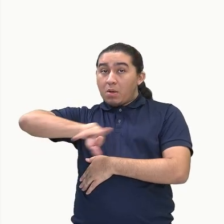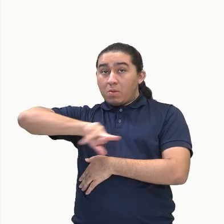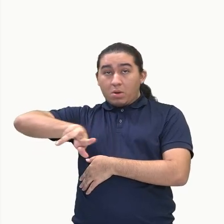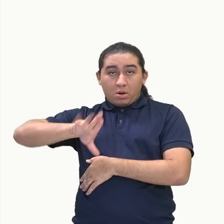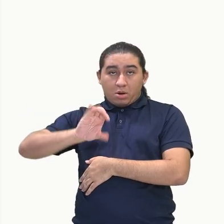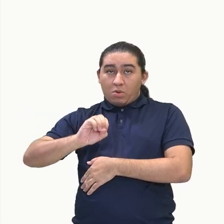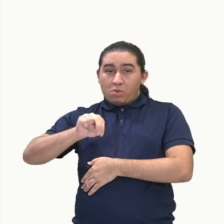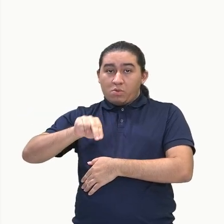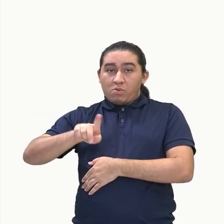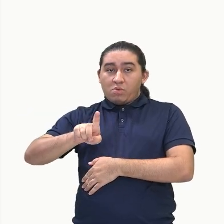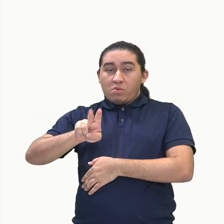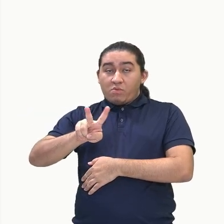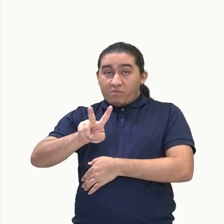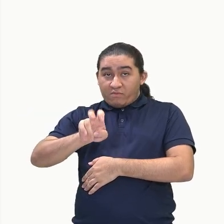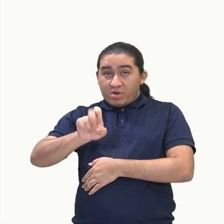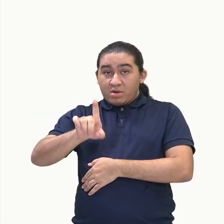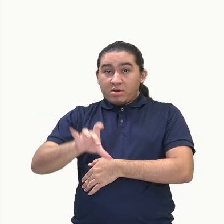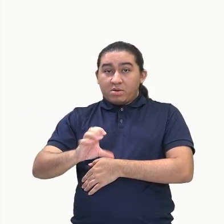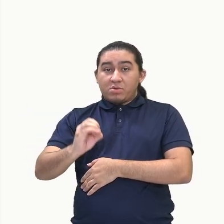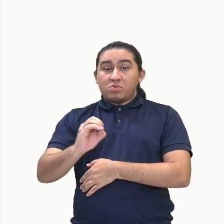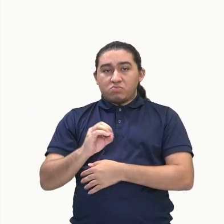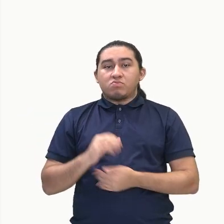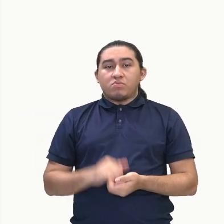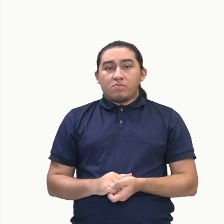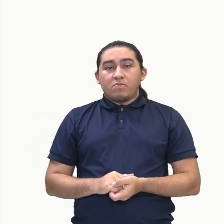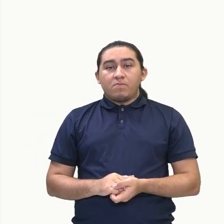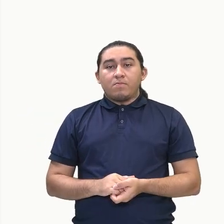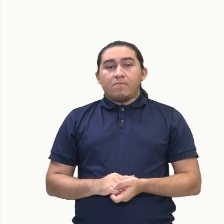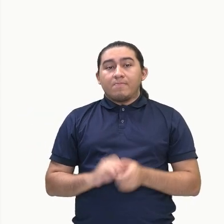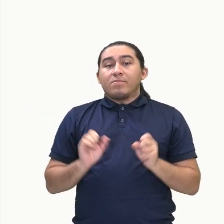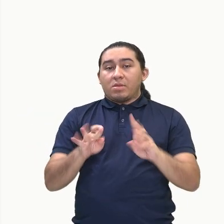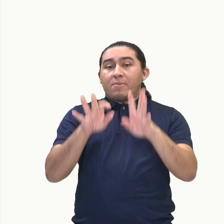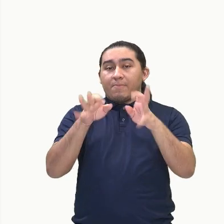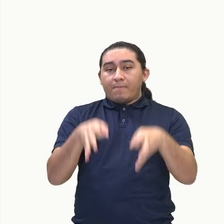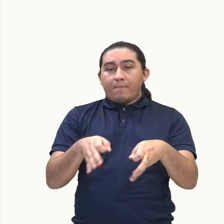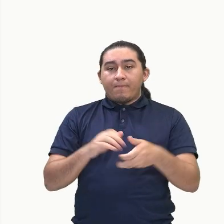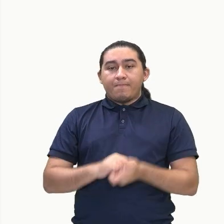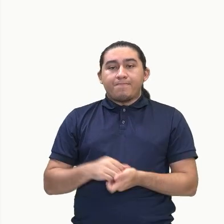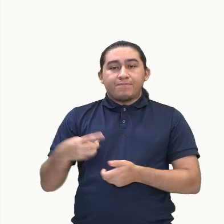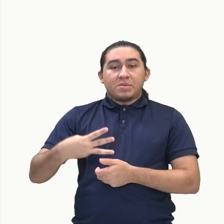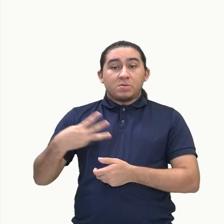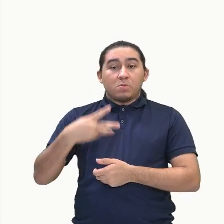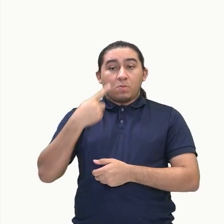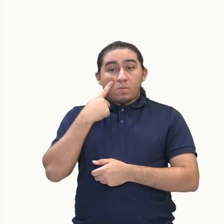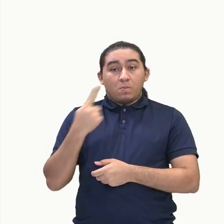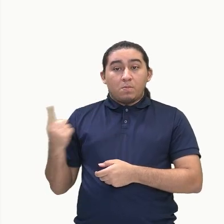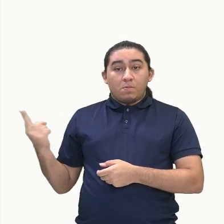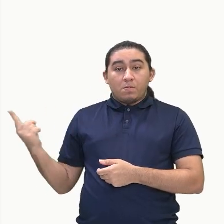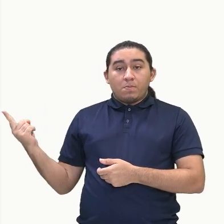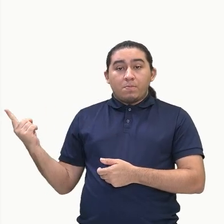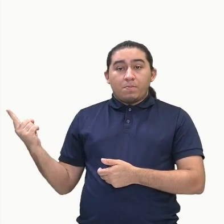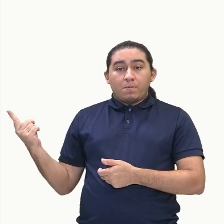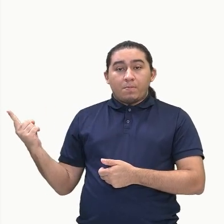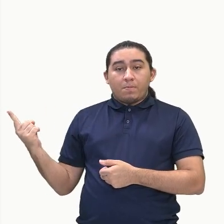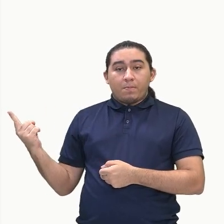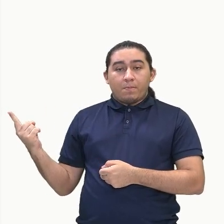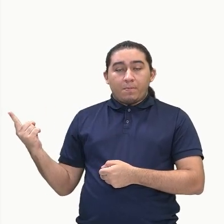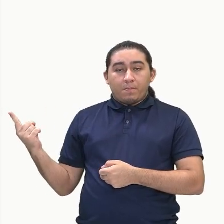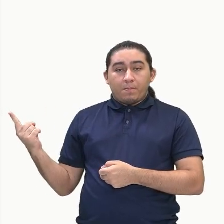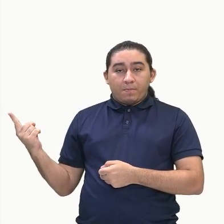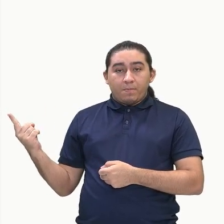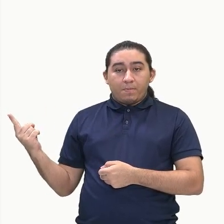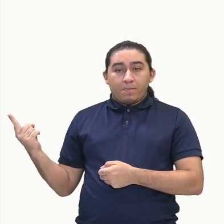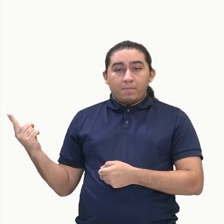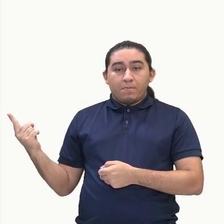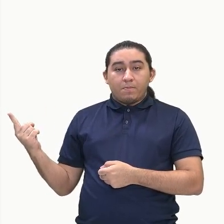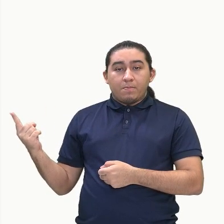convexo. Toda vez que isso ocorre, eu tenho que tomar esse cuidado. Beleza? Vamos ao próximo. Então, aqui, ó, novamente, temos um